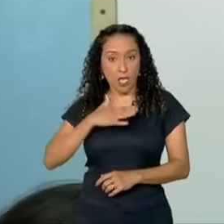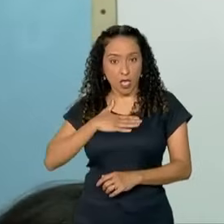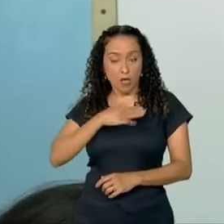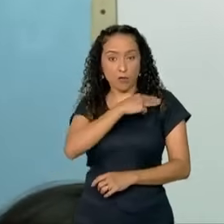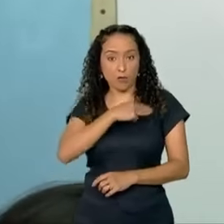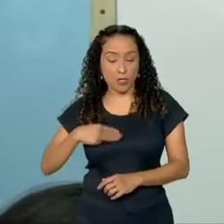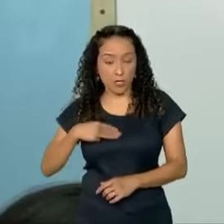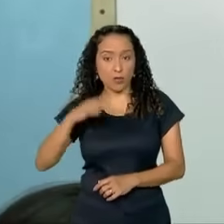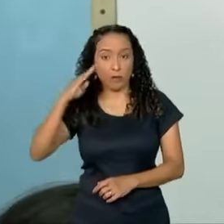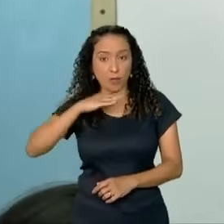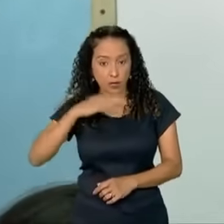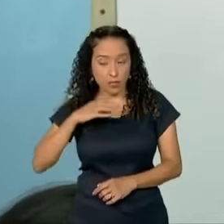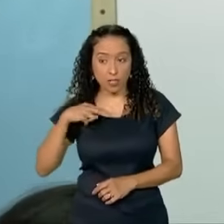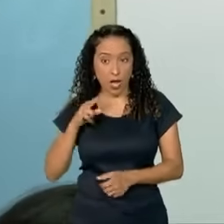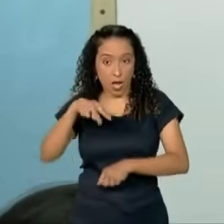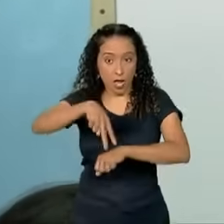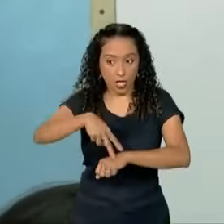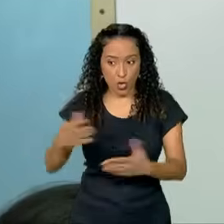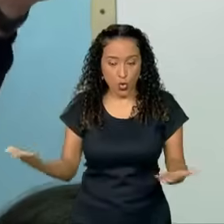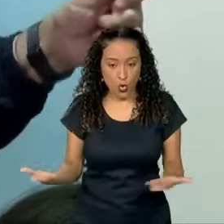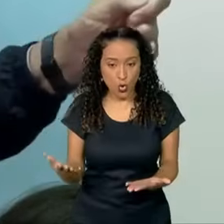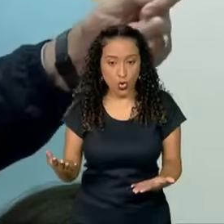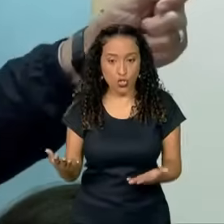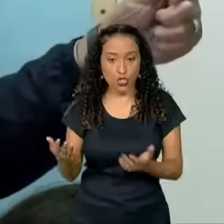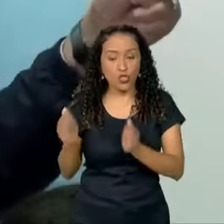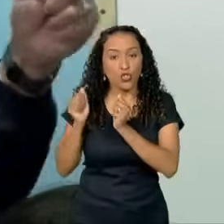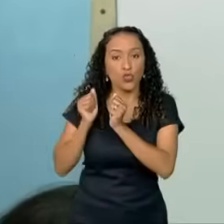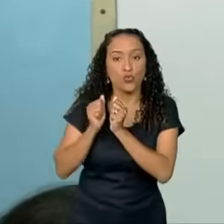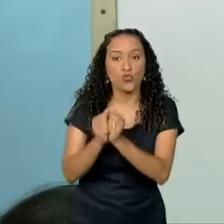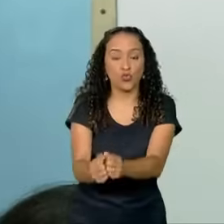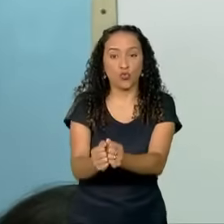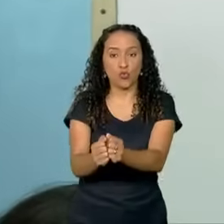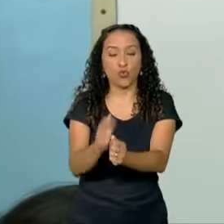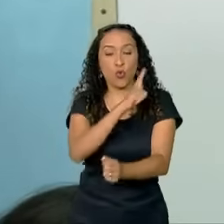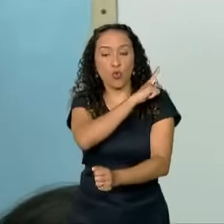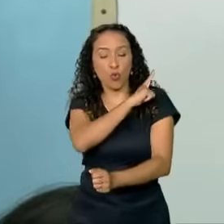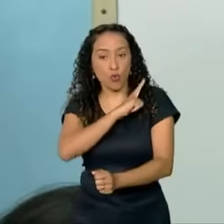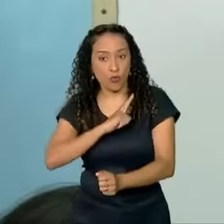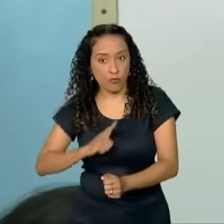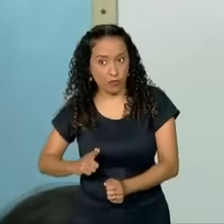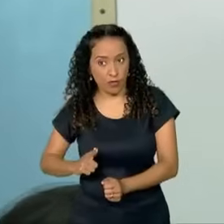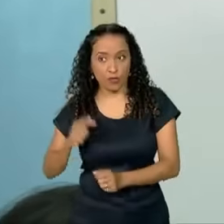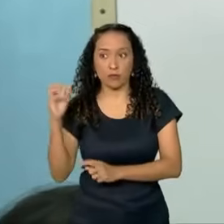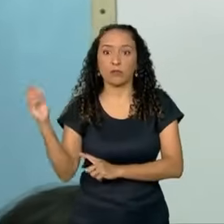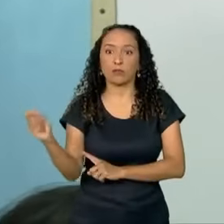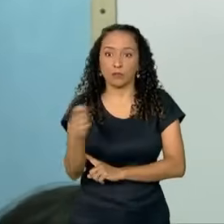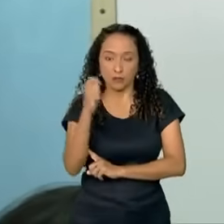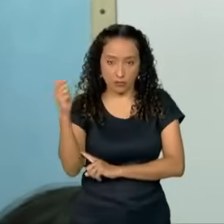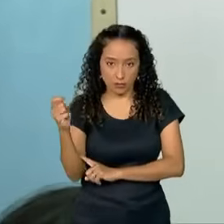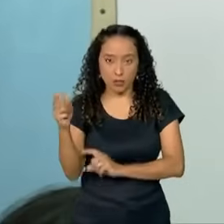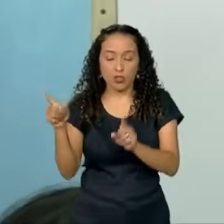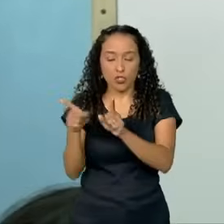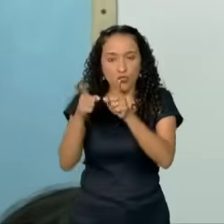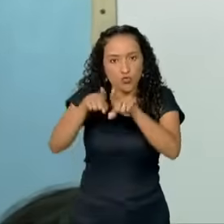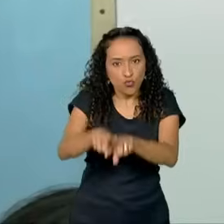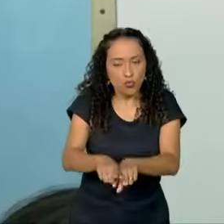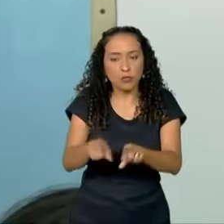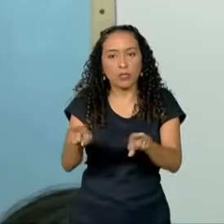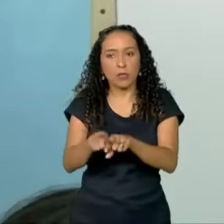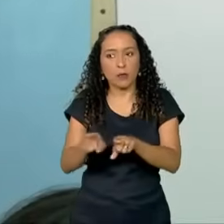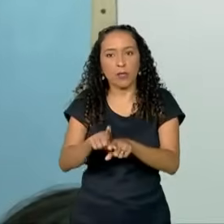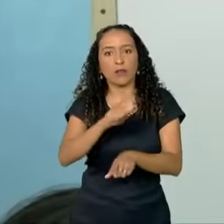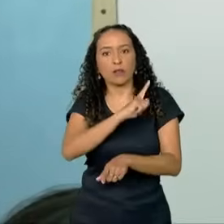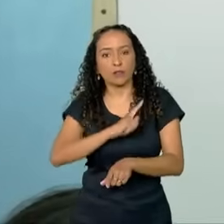Paulo Pimenta, que estamos aqui ladeado com o governo do estado, liderado pelo governador Eduardo Leite, e com